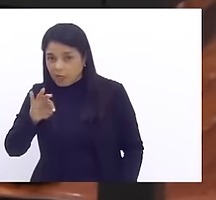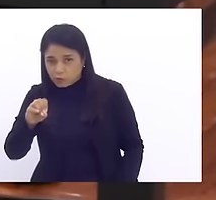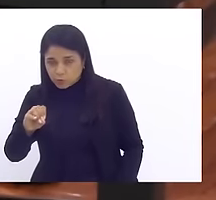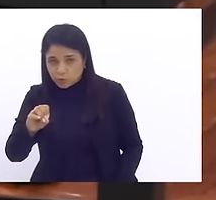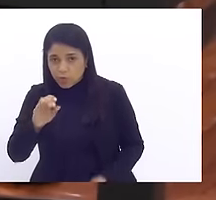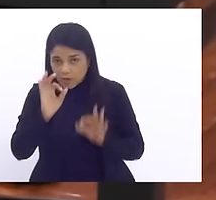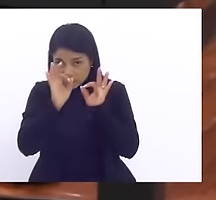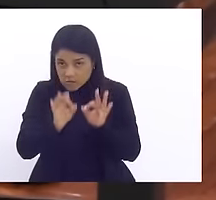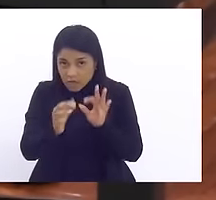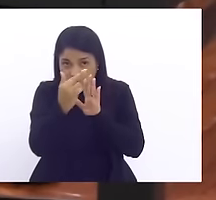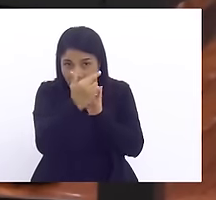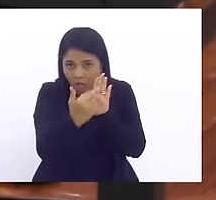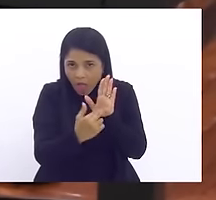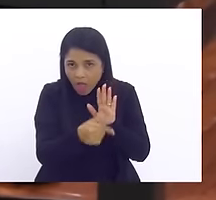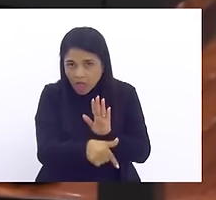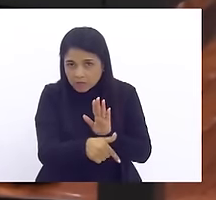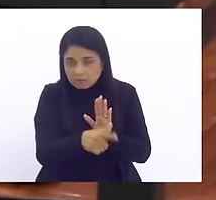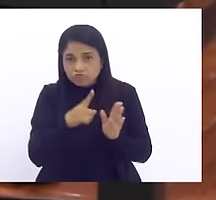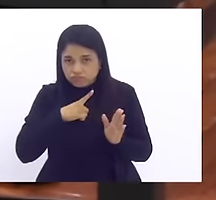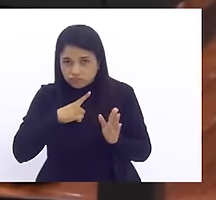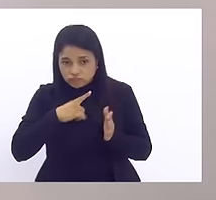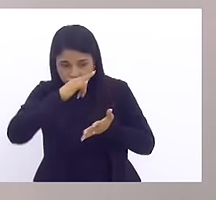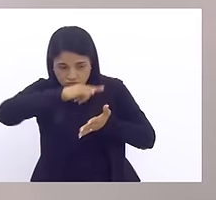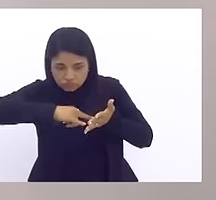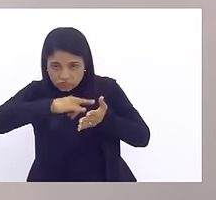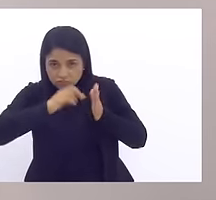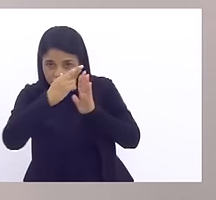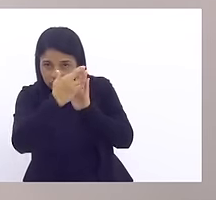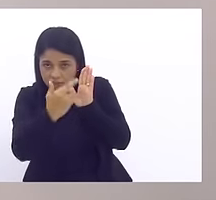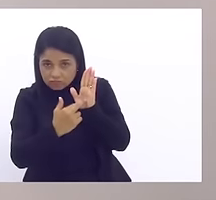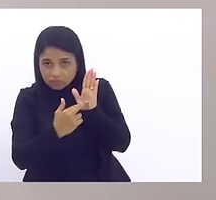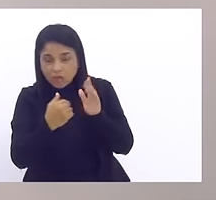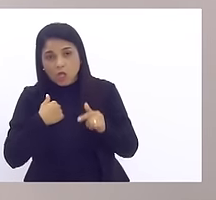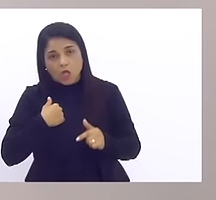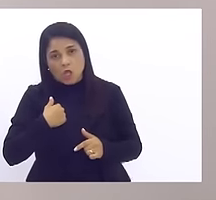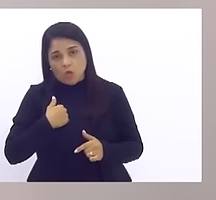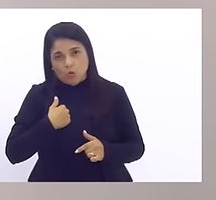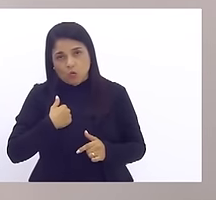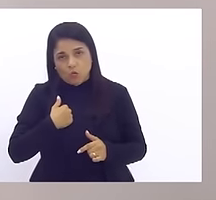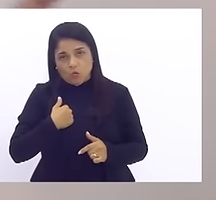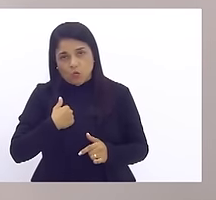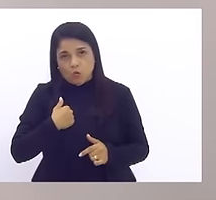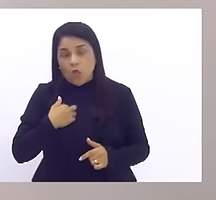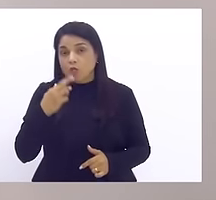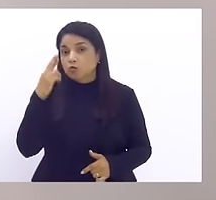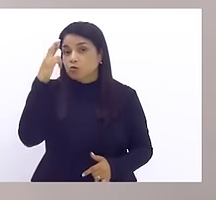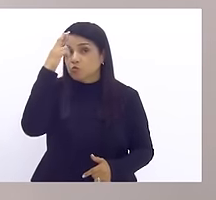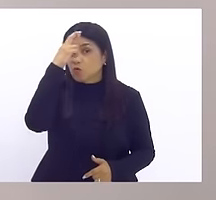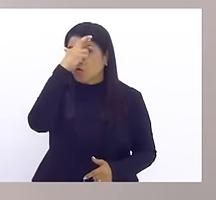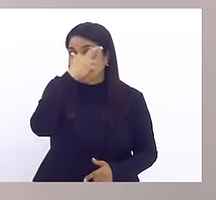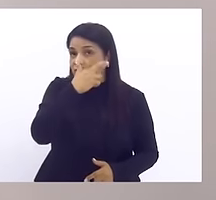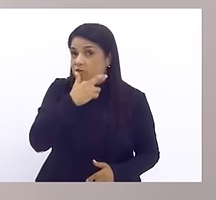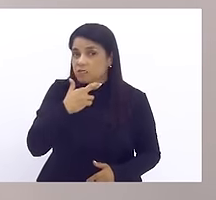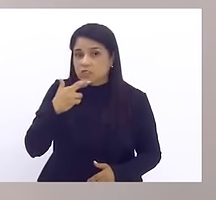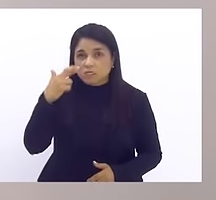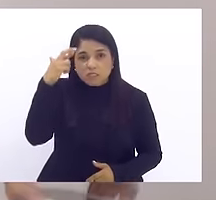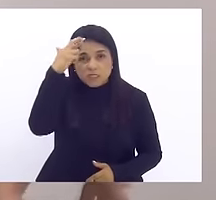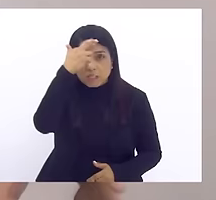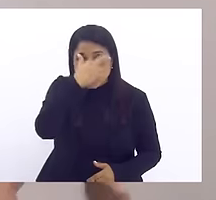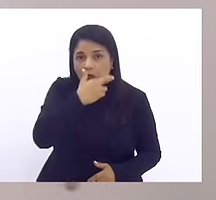é legal o senhor tem amparo legal para isso para reter chave de alguém doutor eu não sou nem fiscal nem a gente todos os contatos